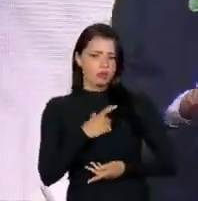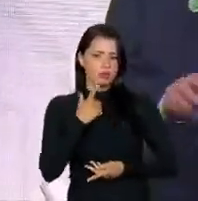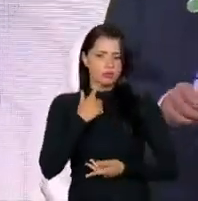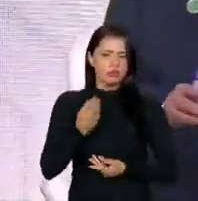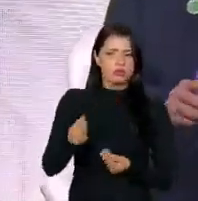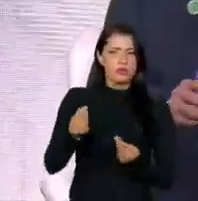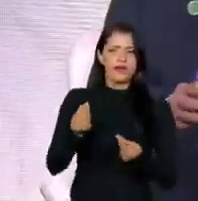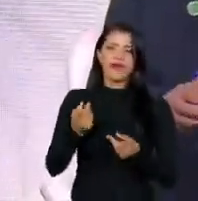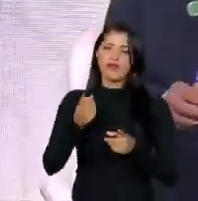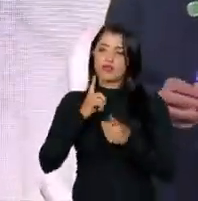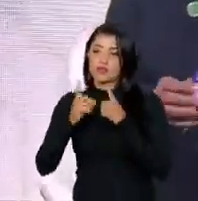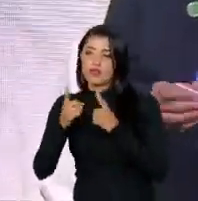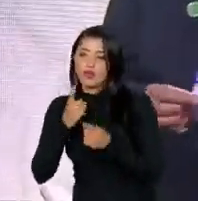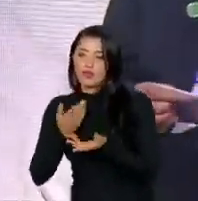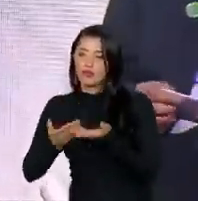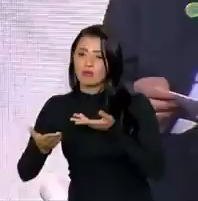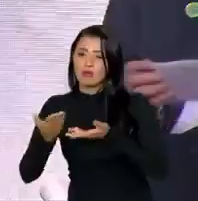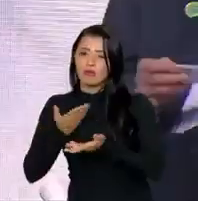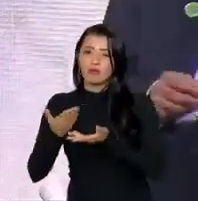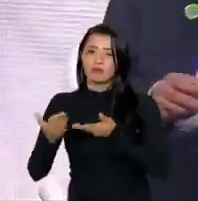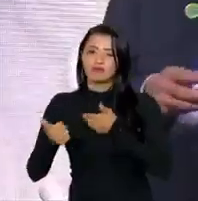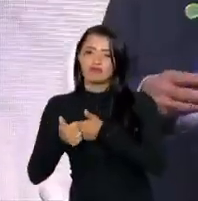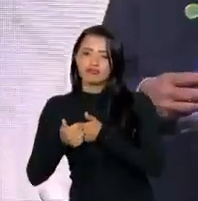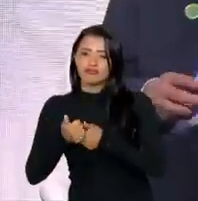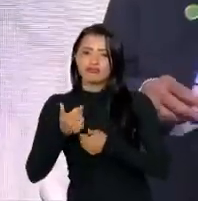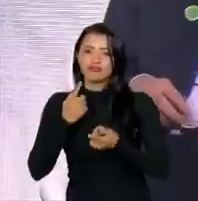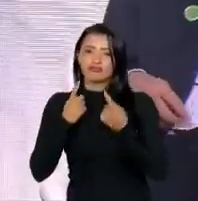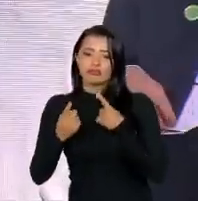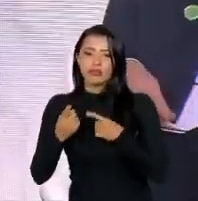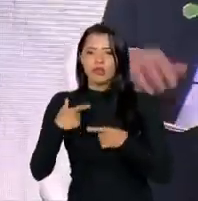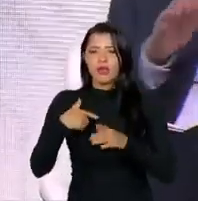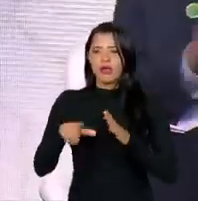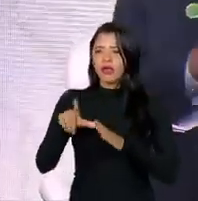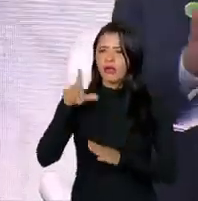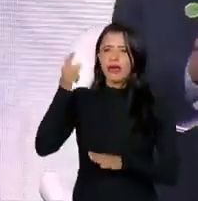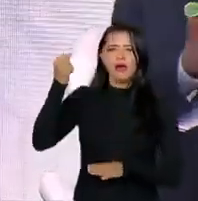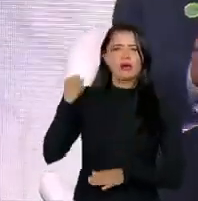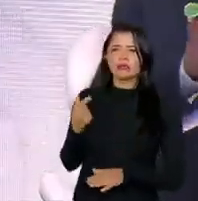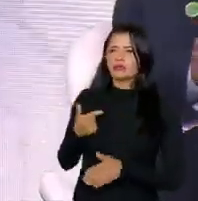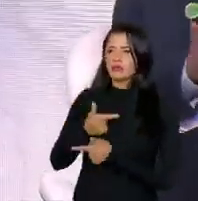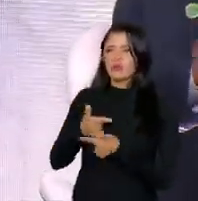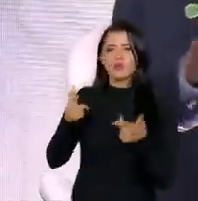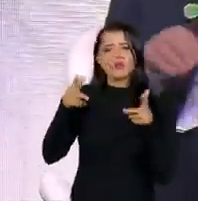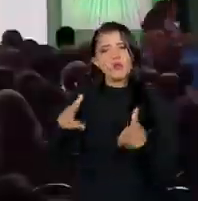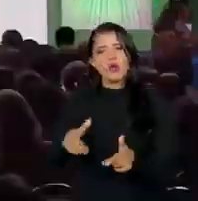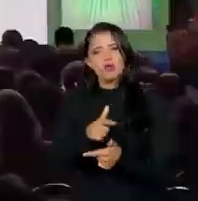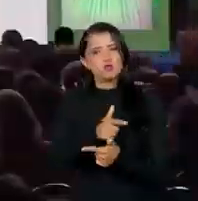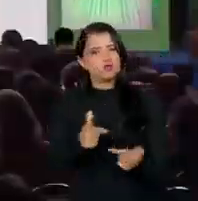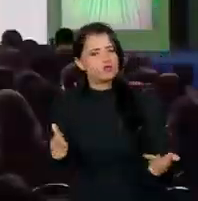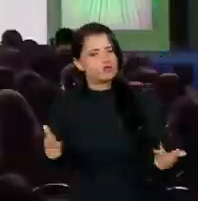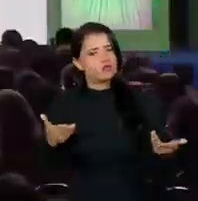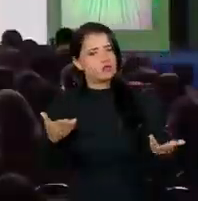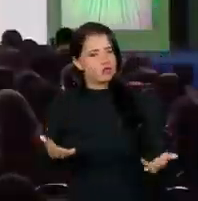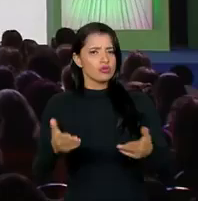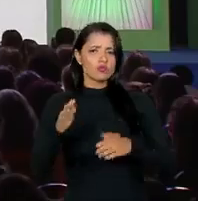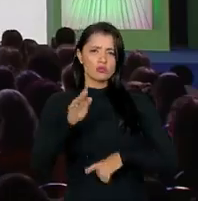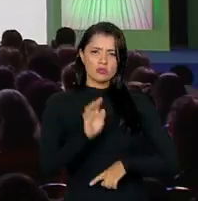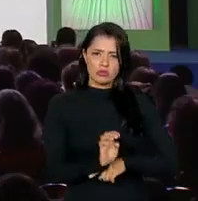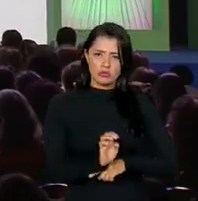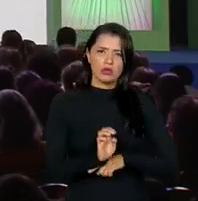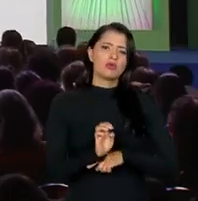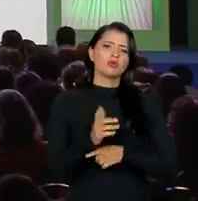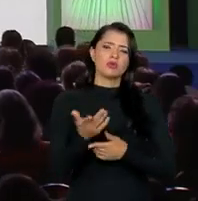é o diálogo muito próximo. Era uma ação que há muito tempo não acontecia com